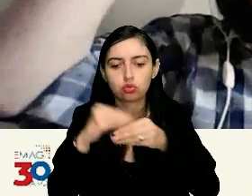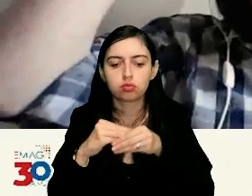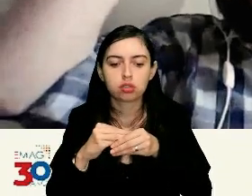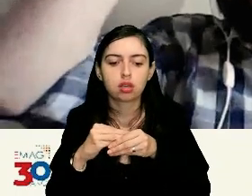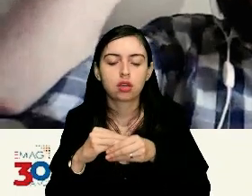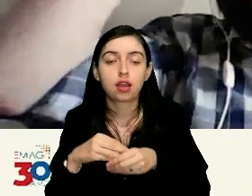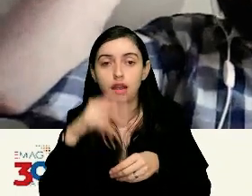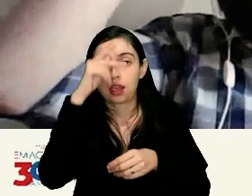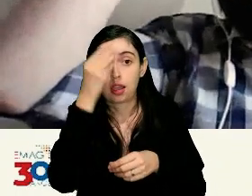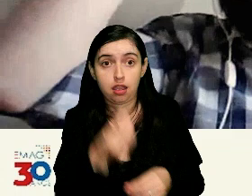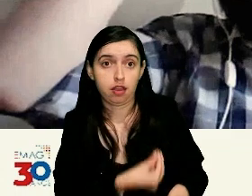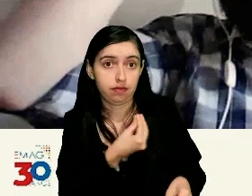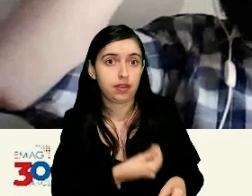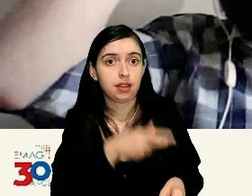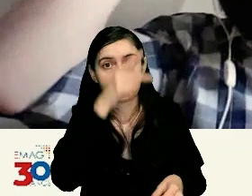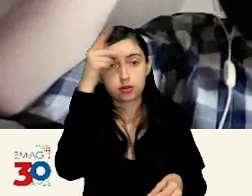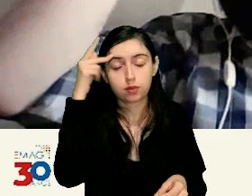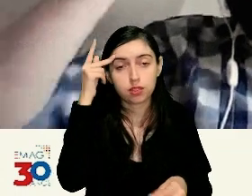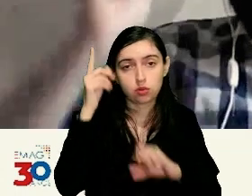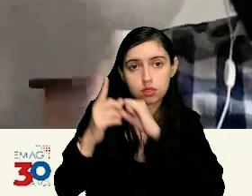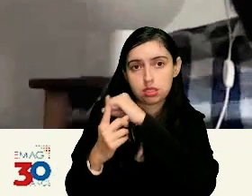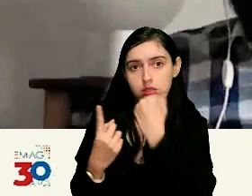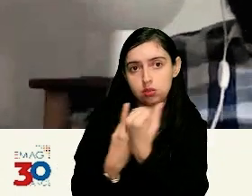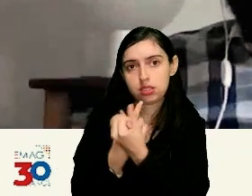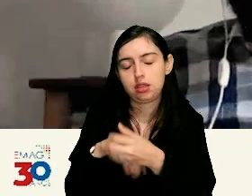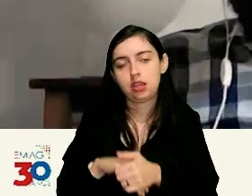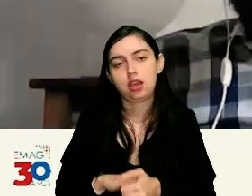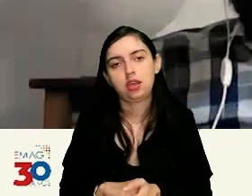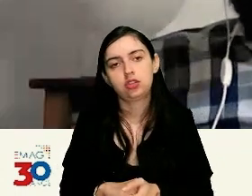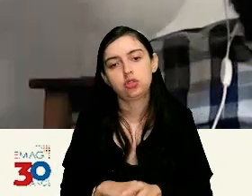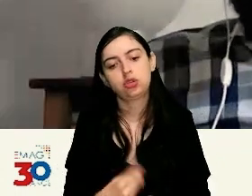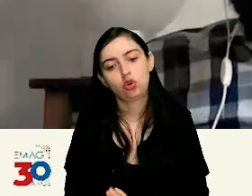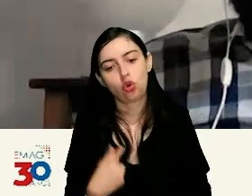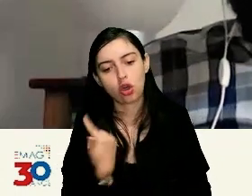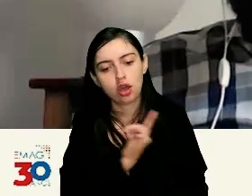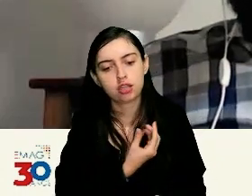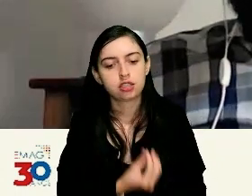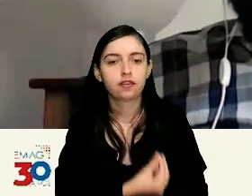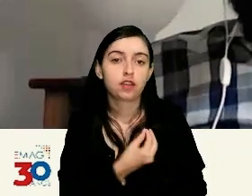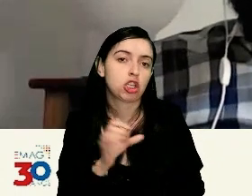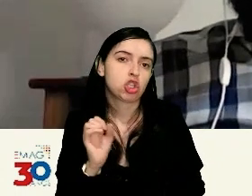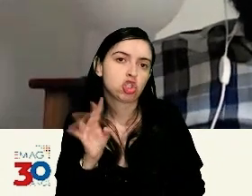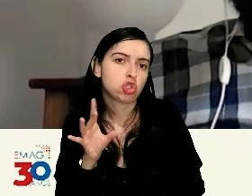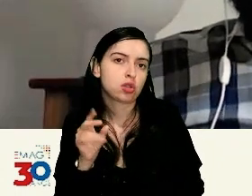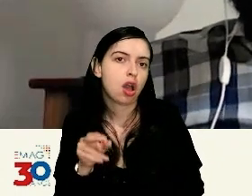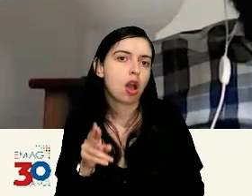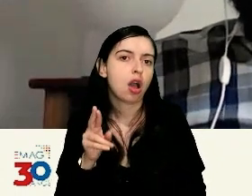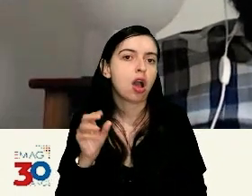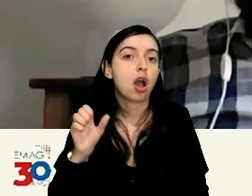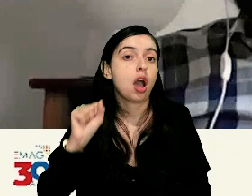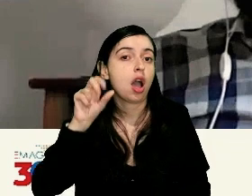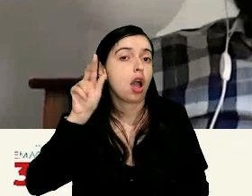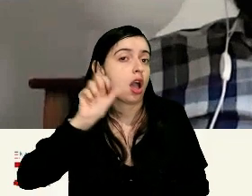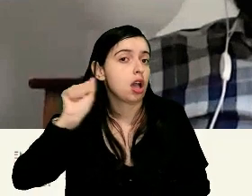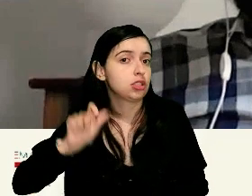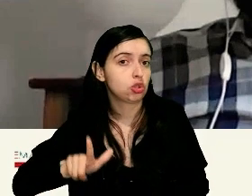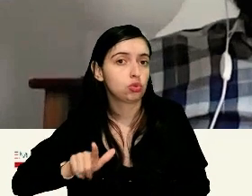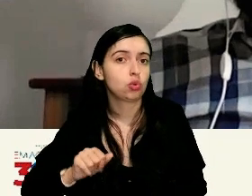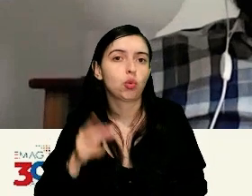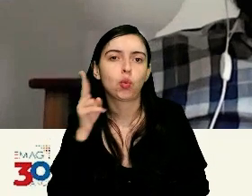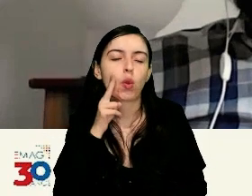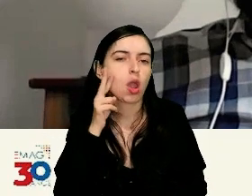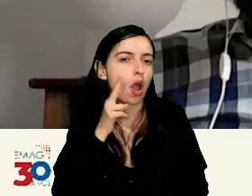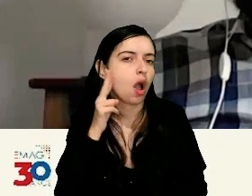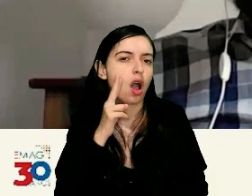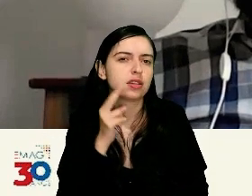nossas vidas. E elas estão aí. Né? Não existe só azul e rosa, como já foi dito. Existe, né, milhares